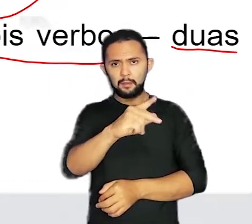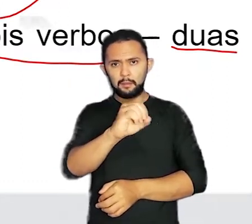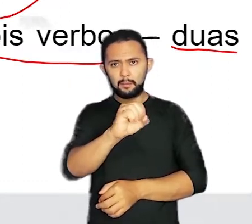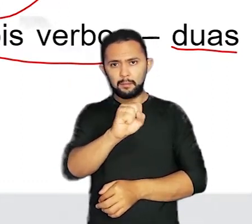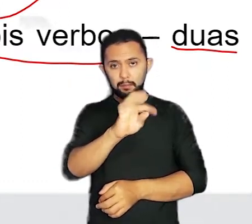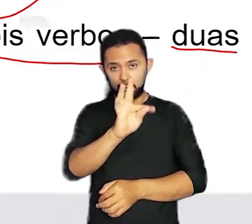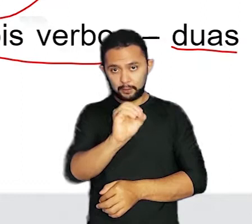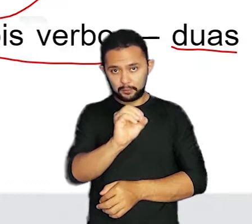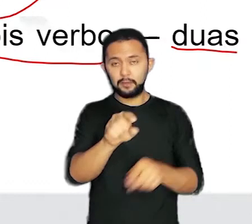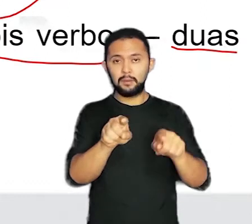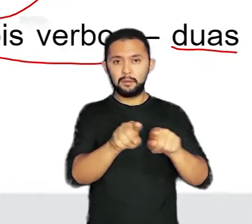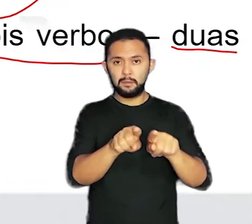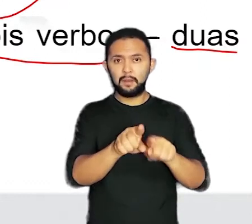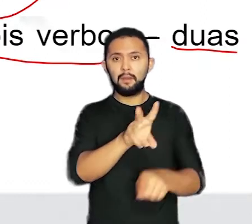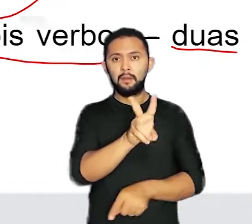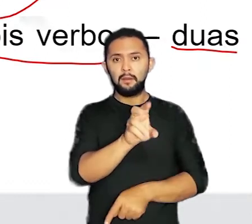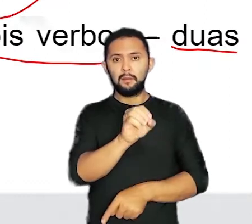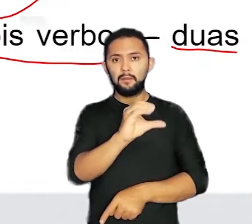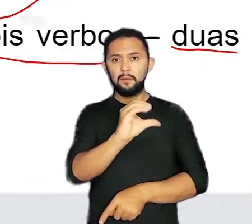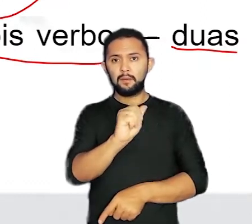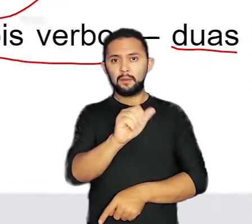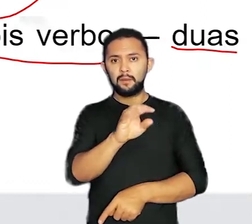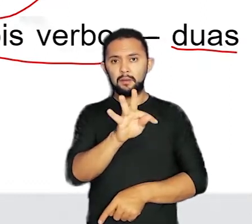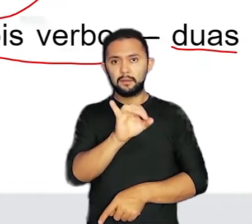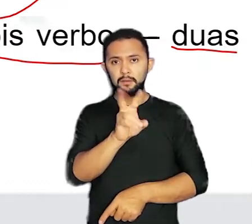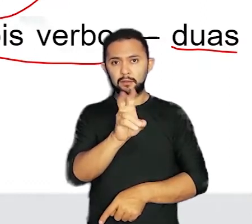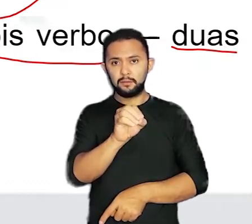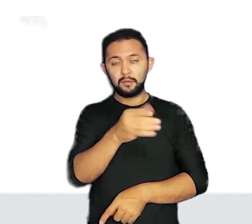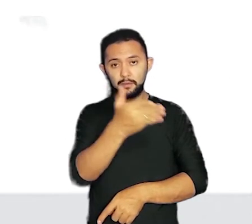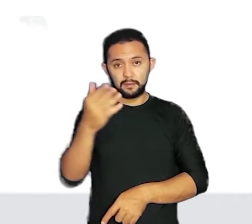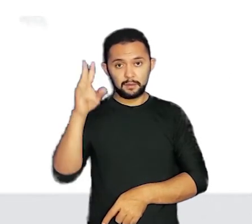relembrar o que é o período simples e o que é o período composto.